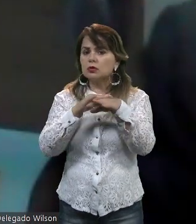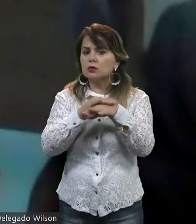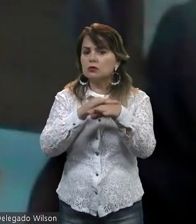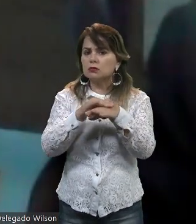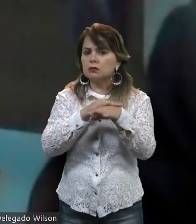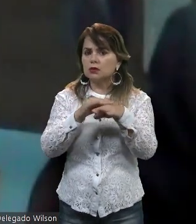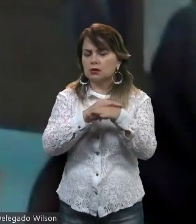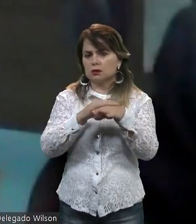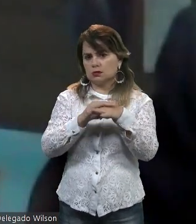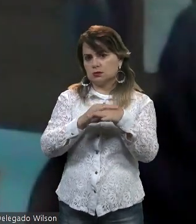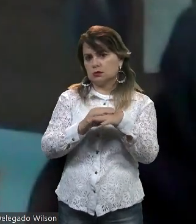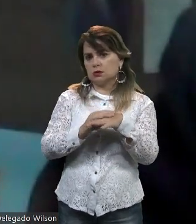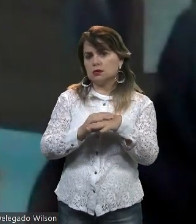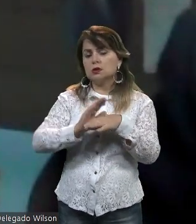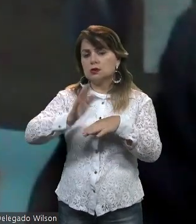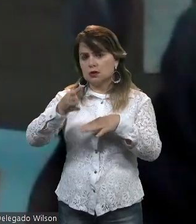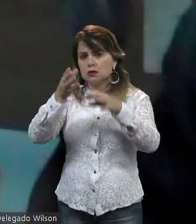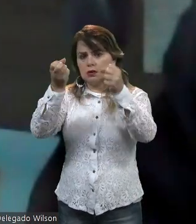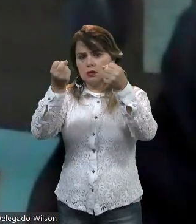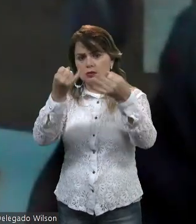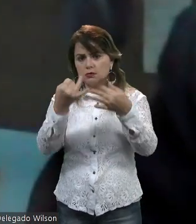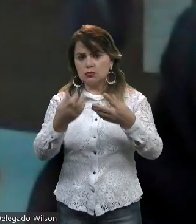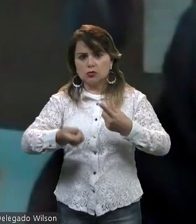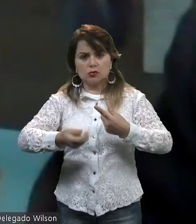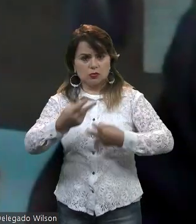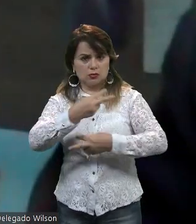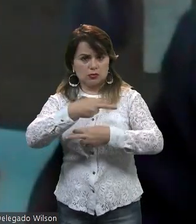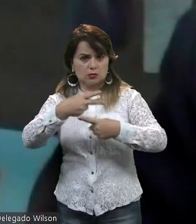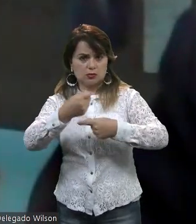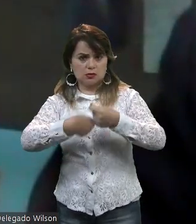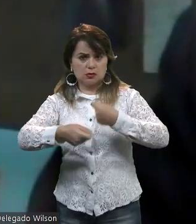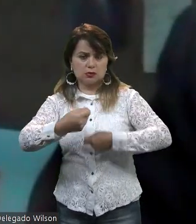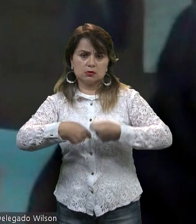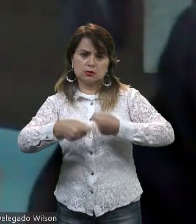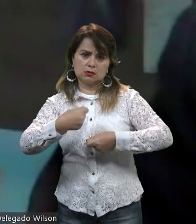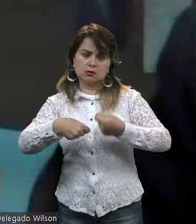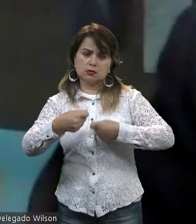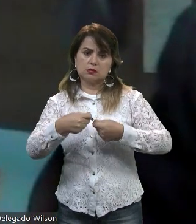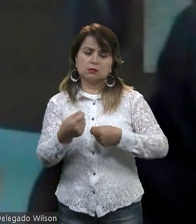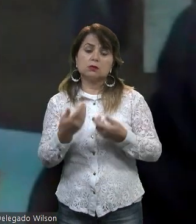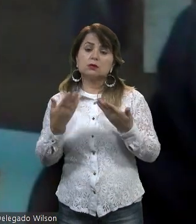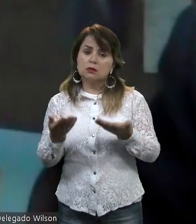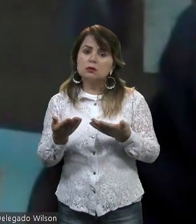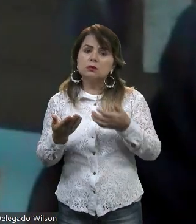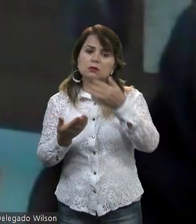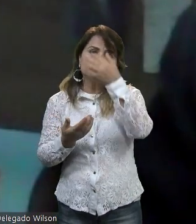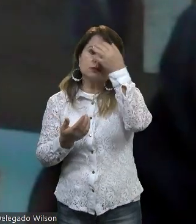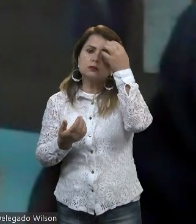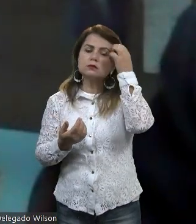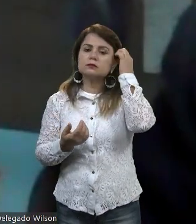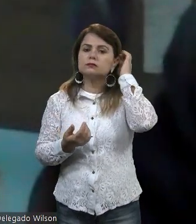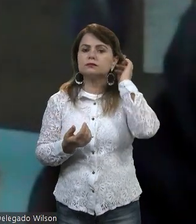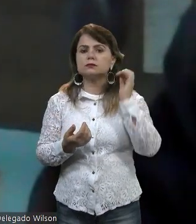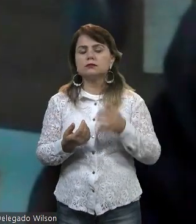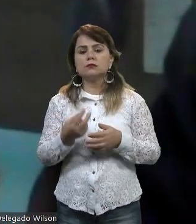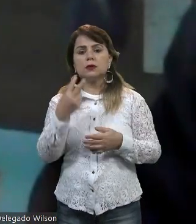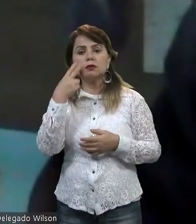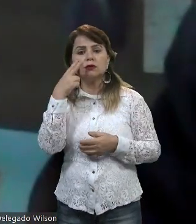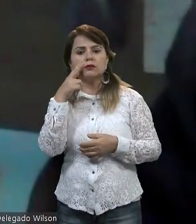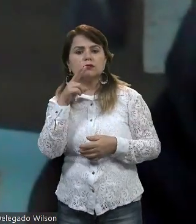improbidade administrativa. Eu vejo, e nós vamos aguardar o parecer, como é